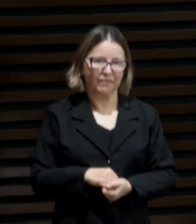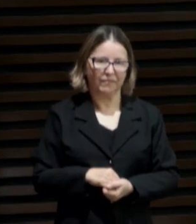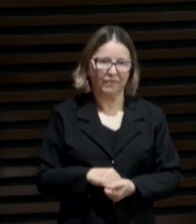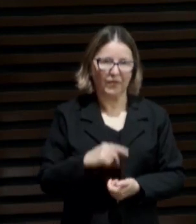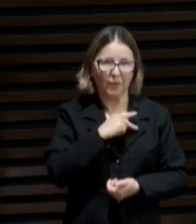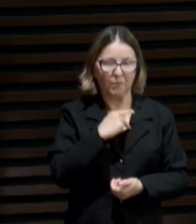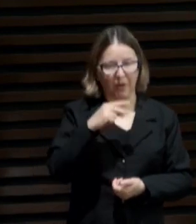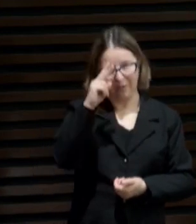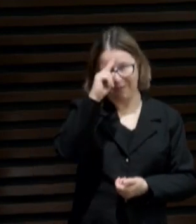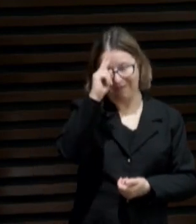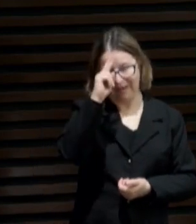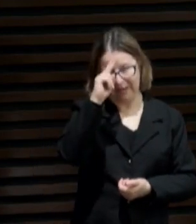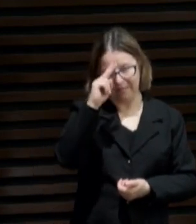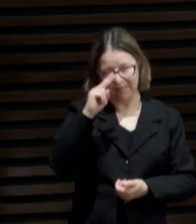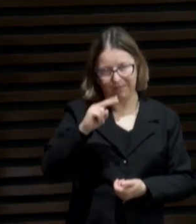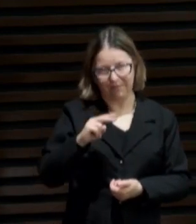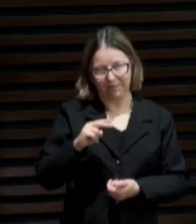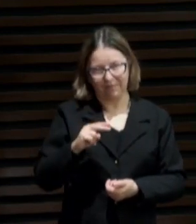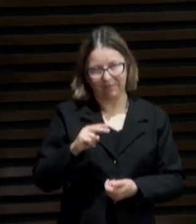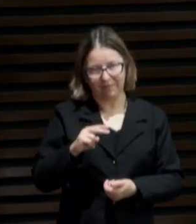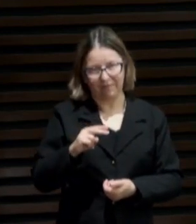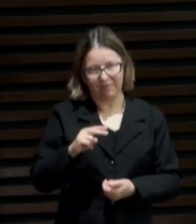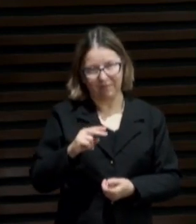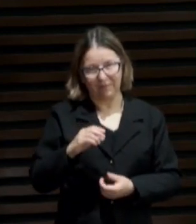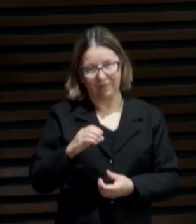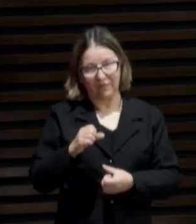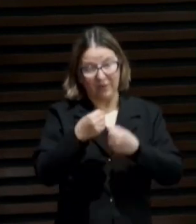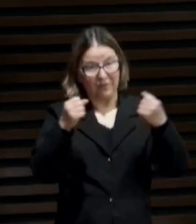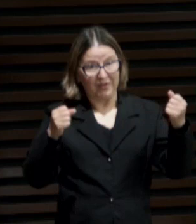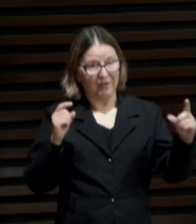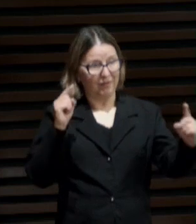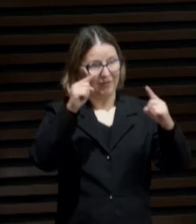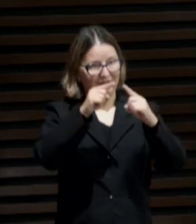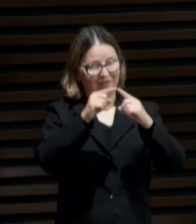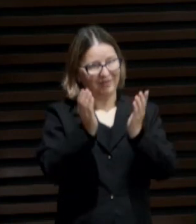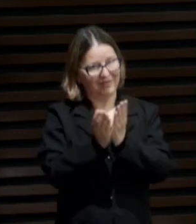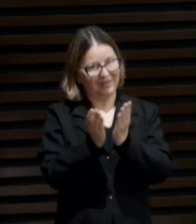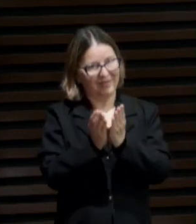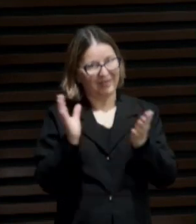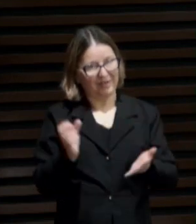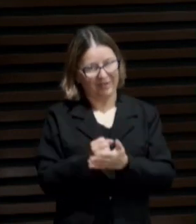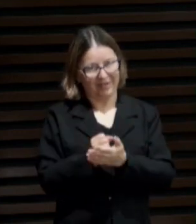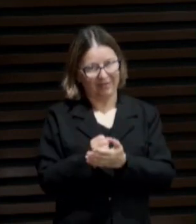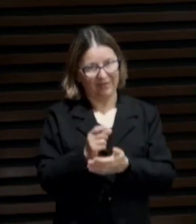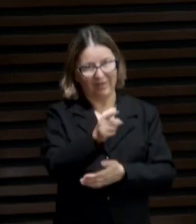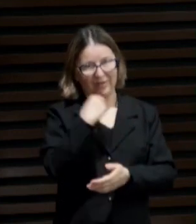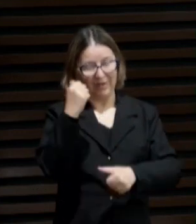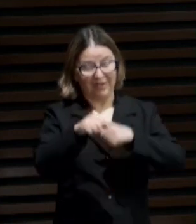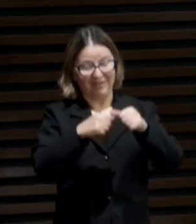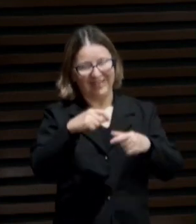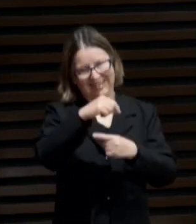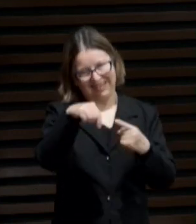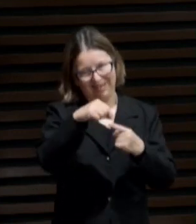Paulo nos lembra que um dos grandes objetivos do cristianismo e da salvação é sermos tornados santos. Ele expressa